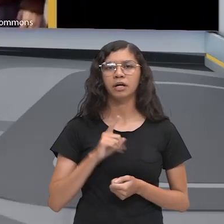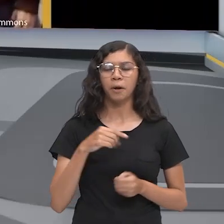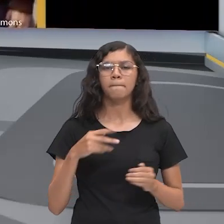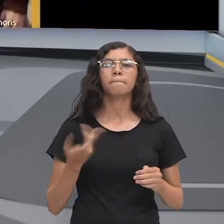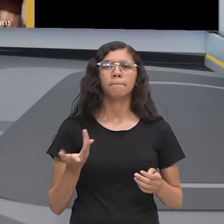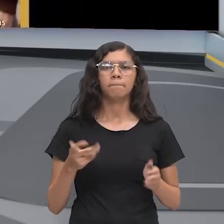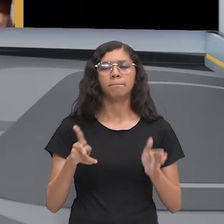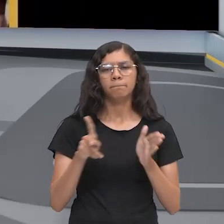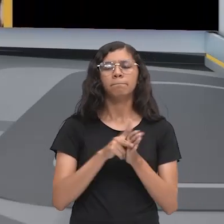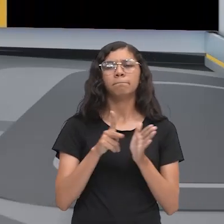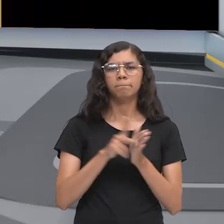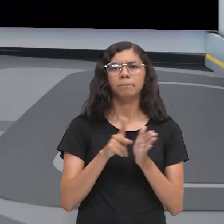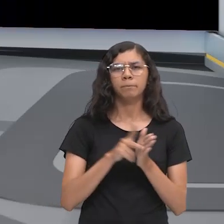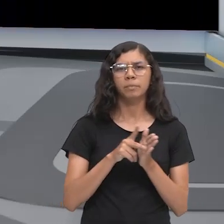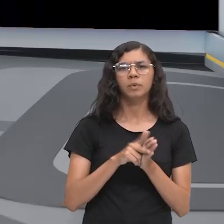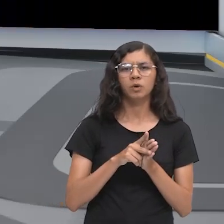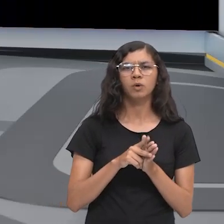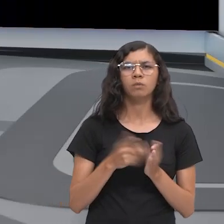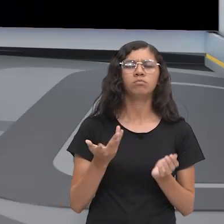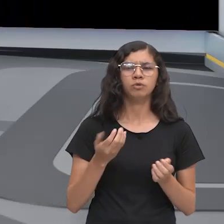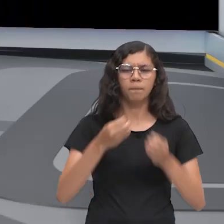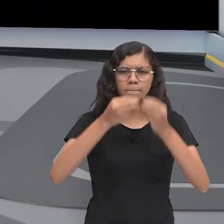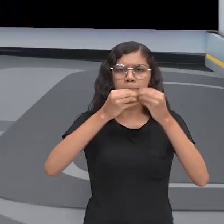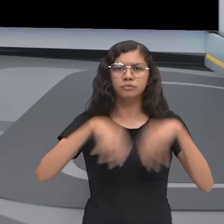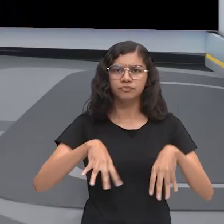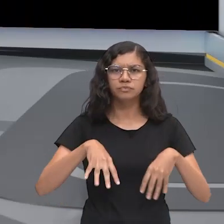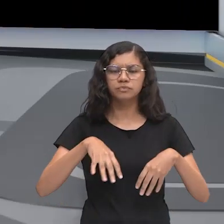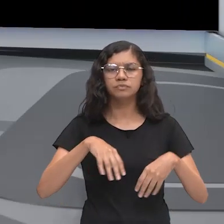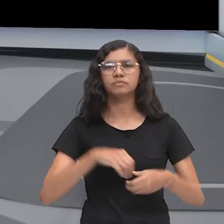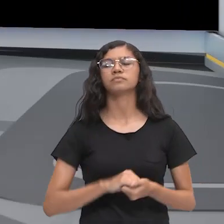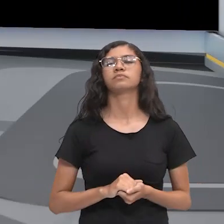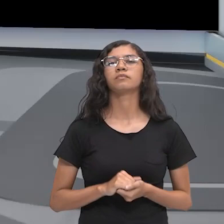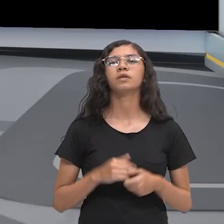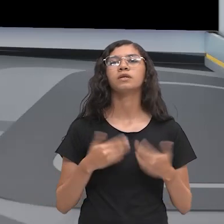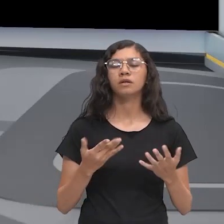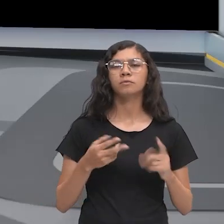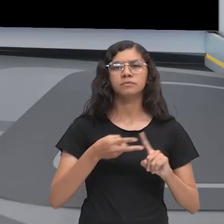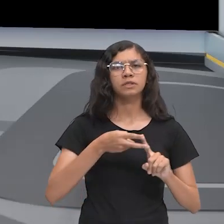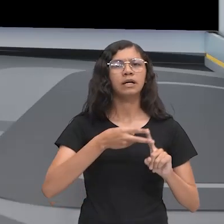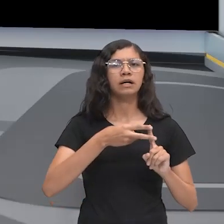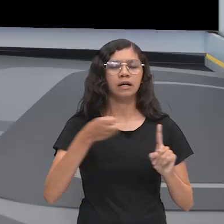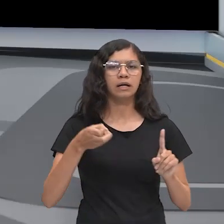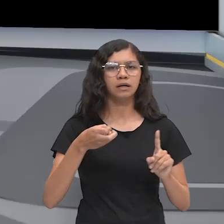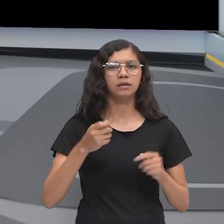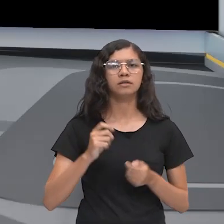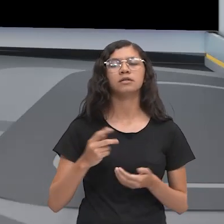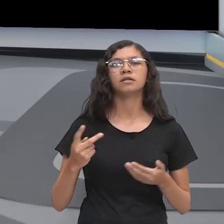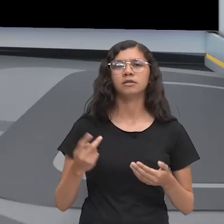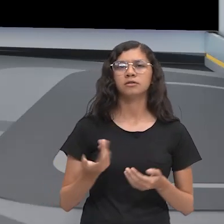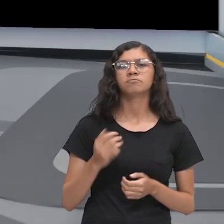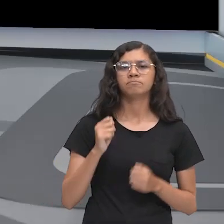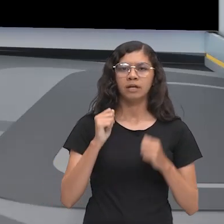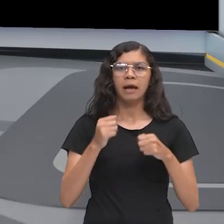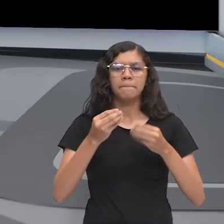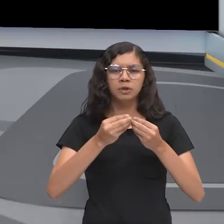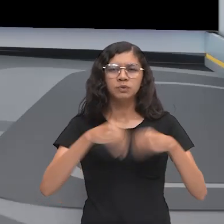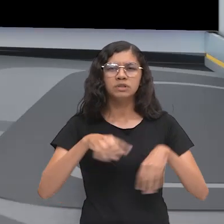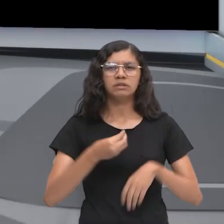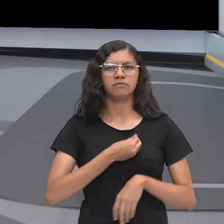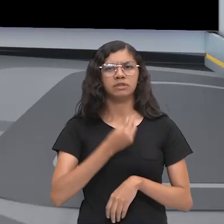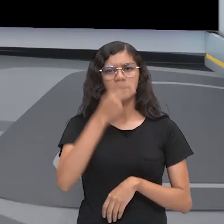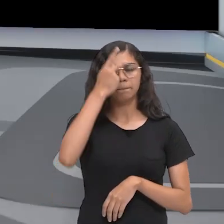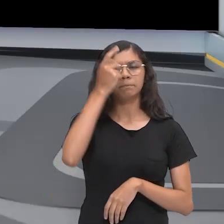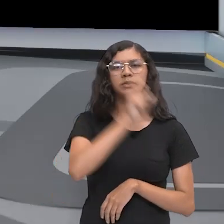né? O certo é que hackers causam dano a alguém e, nesse caso,